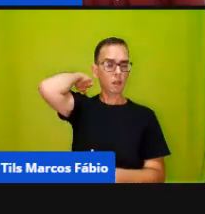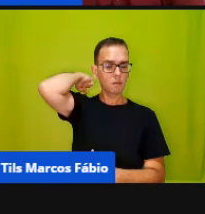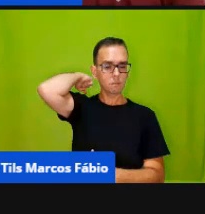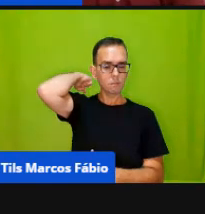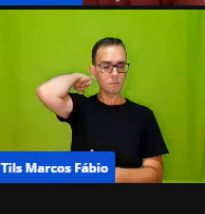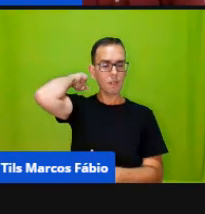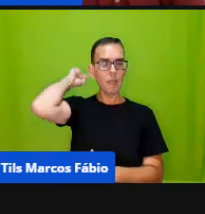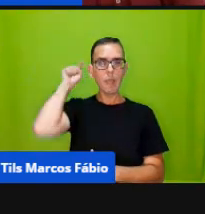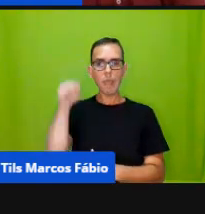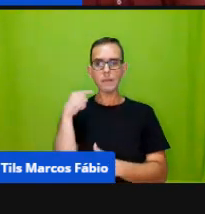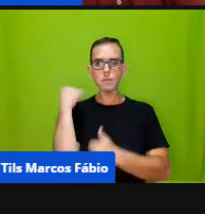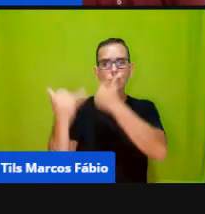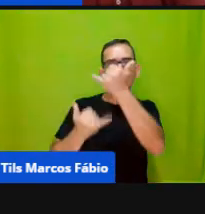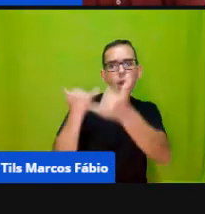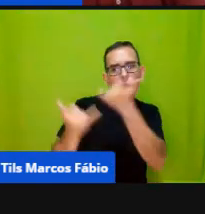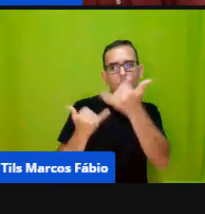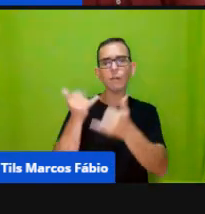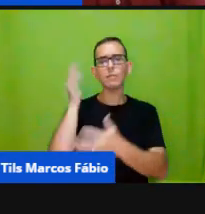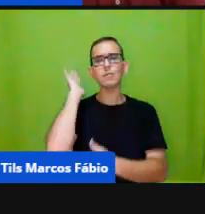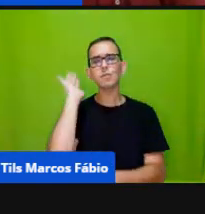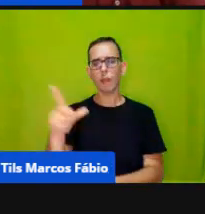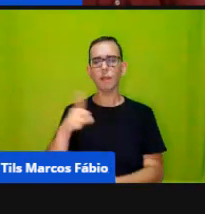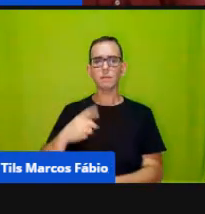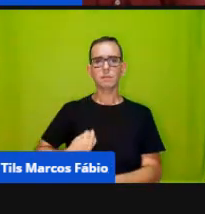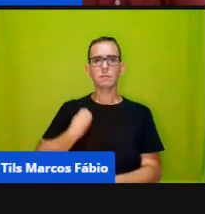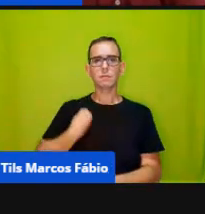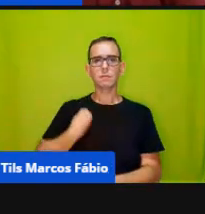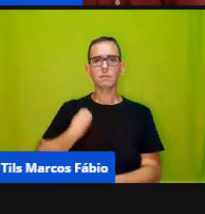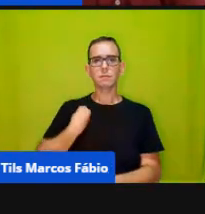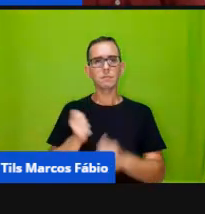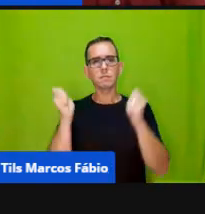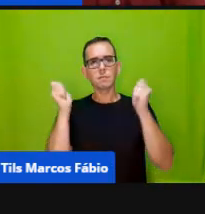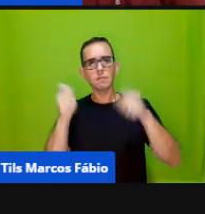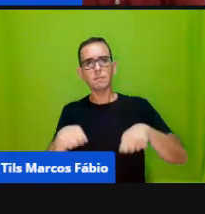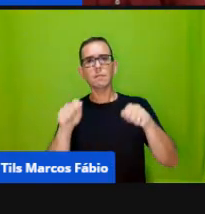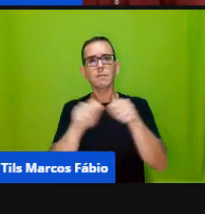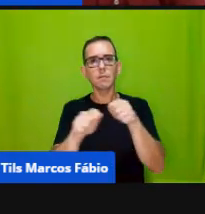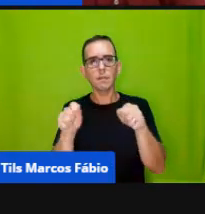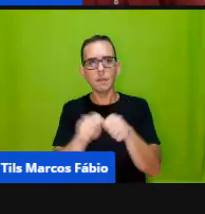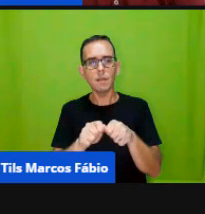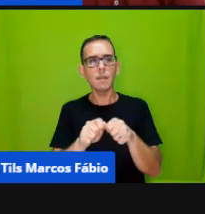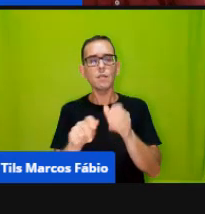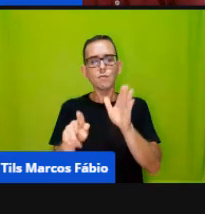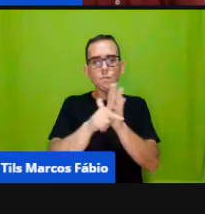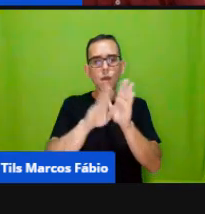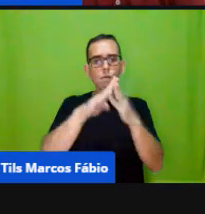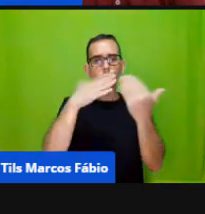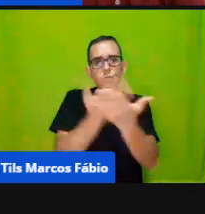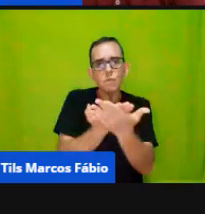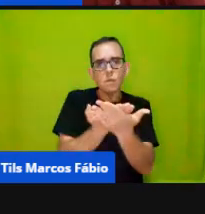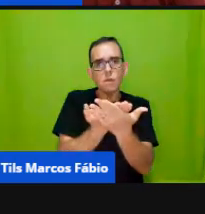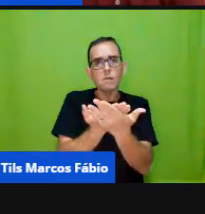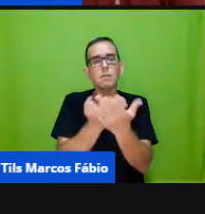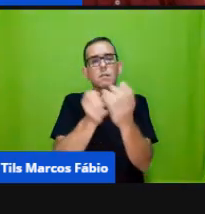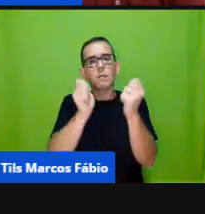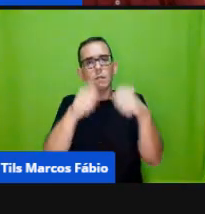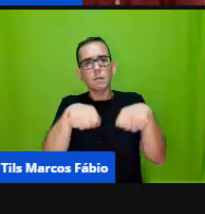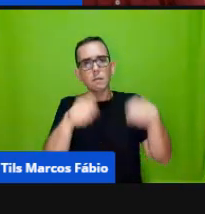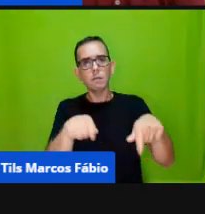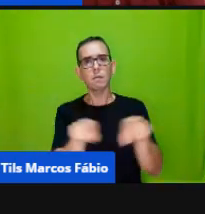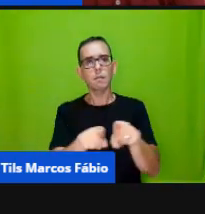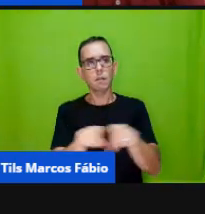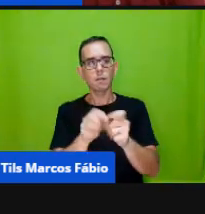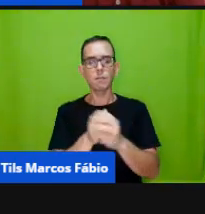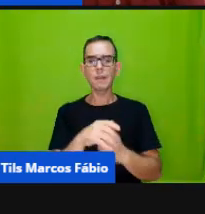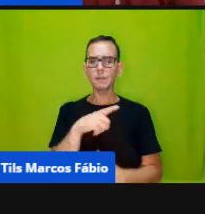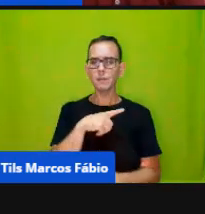esses jogos existiam, eram feitos, eram feitos nas próprias escolas. Nós tínhamos